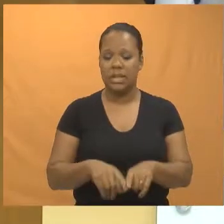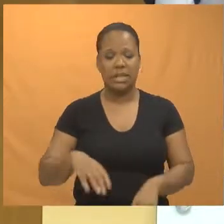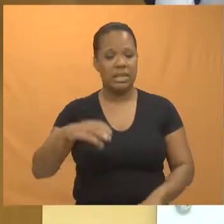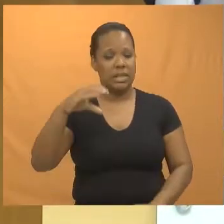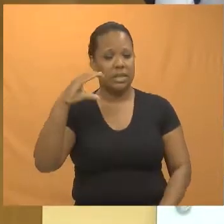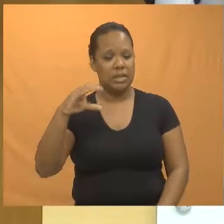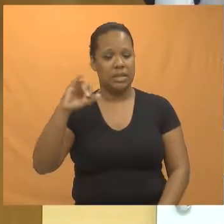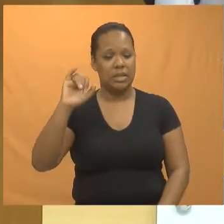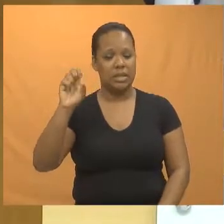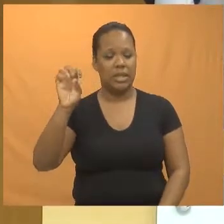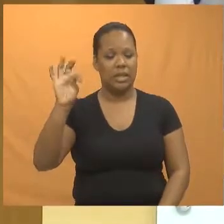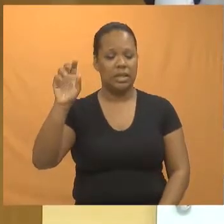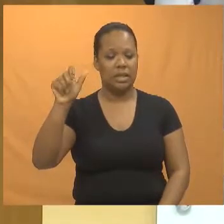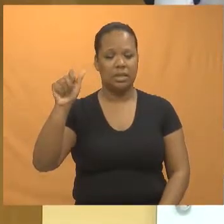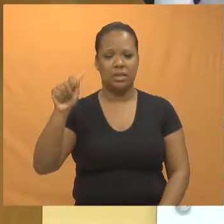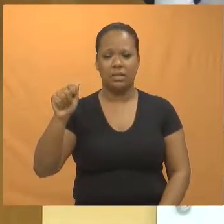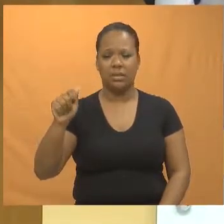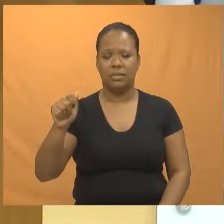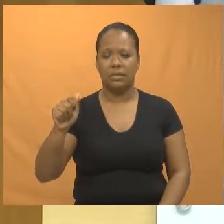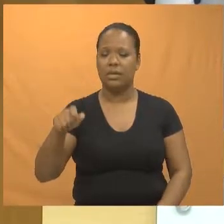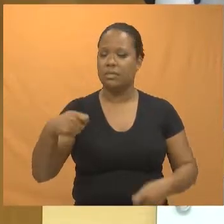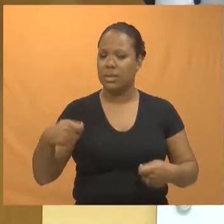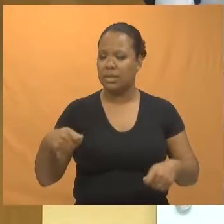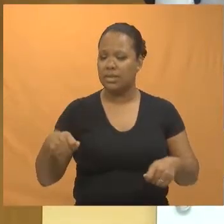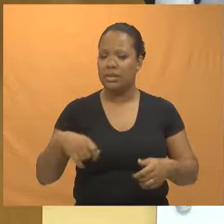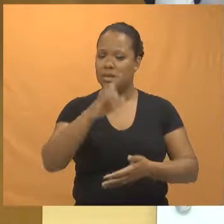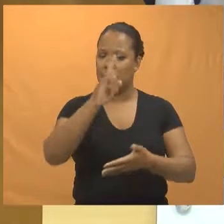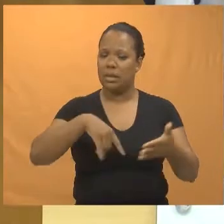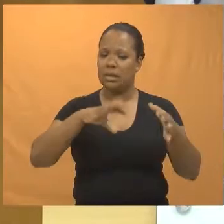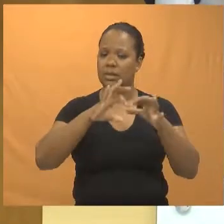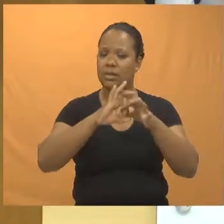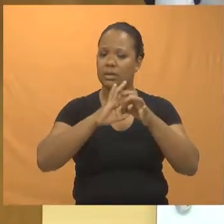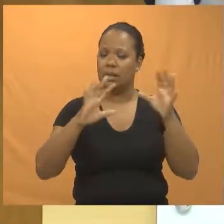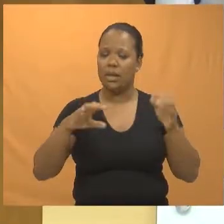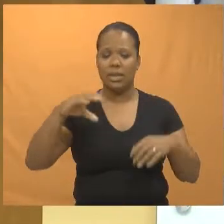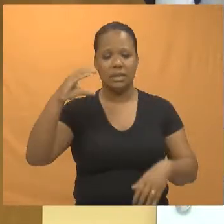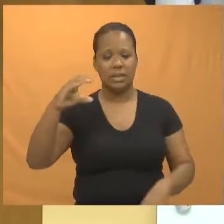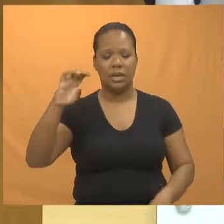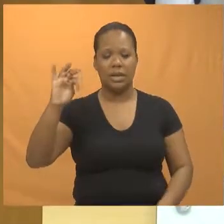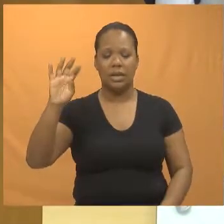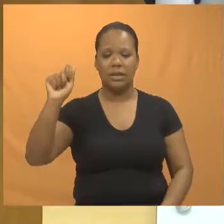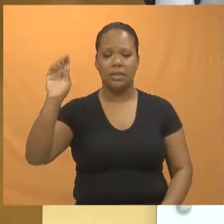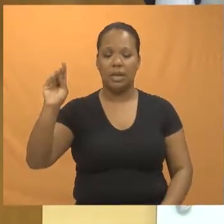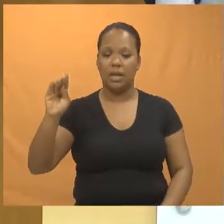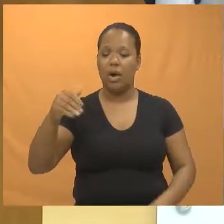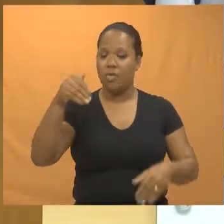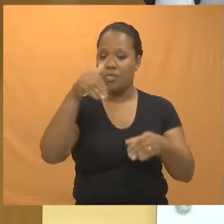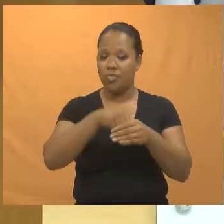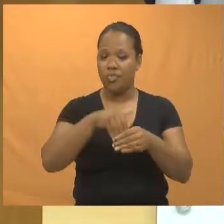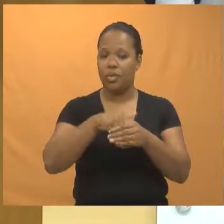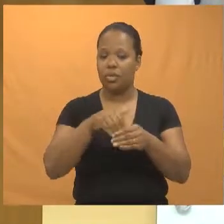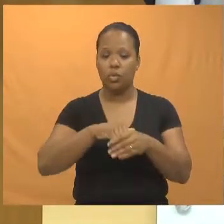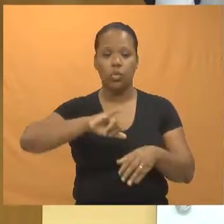Ciestra, que tem que ter ordem da CETESB para limpar esses valetão. Votando esse projeto aqui, o Júlio está